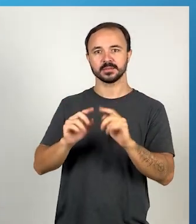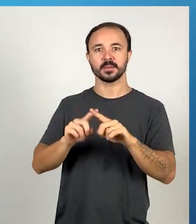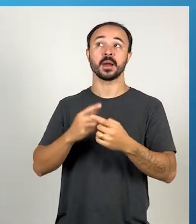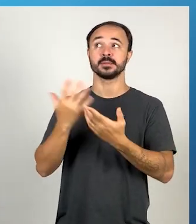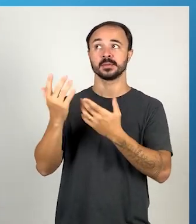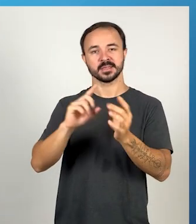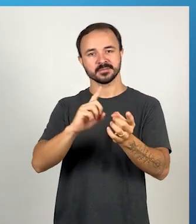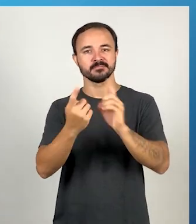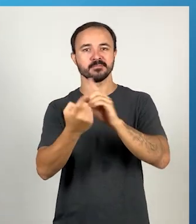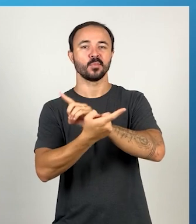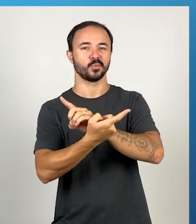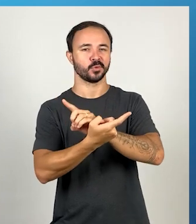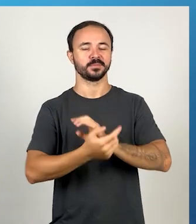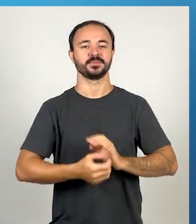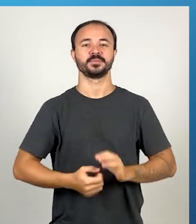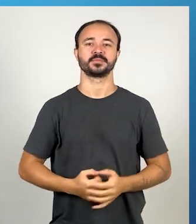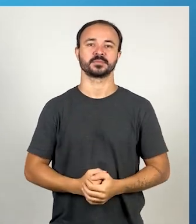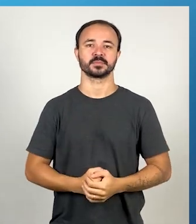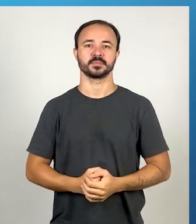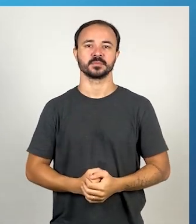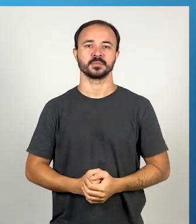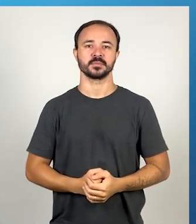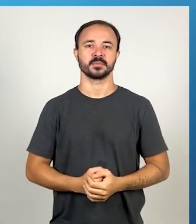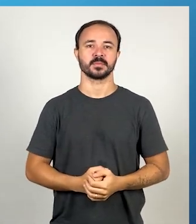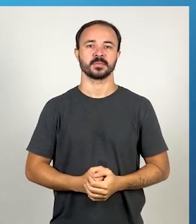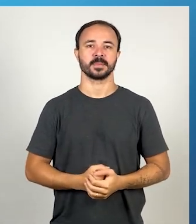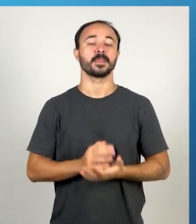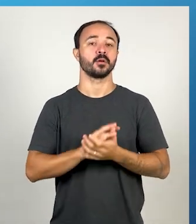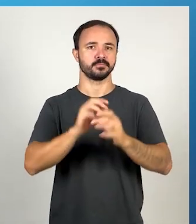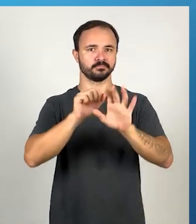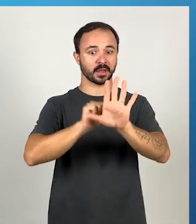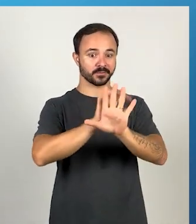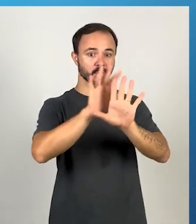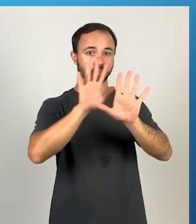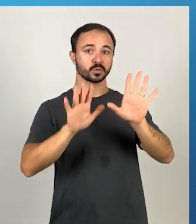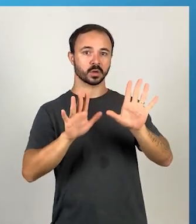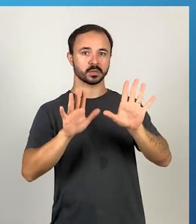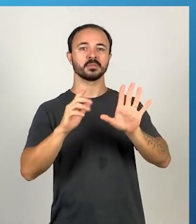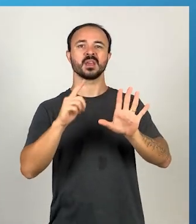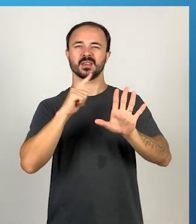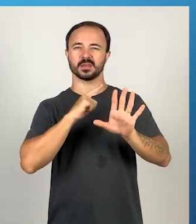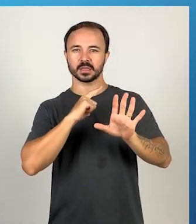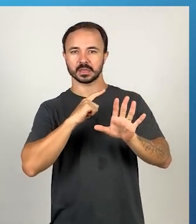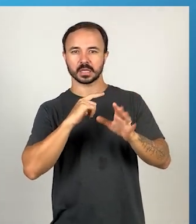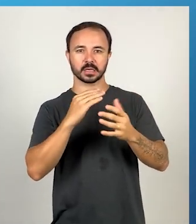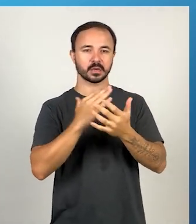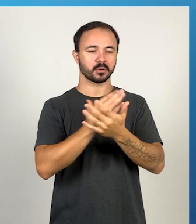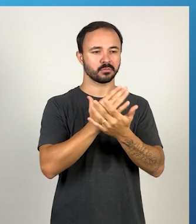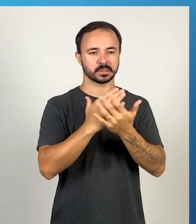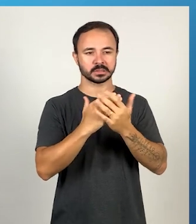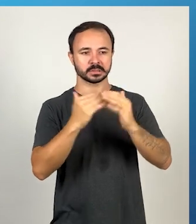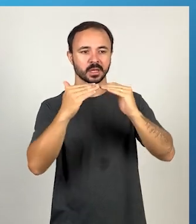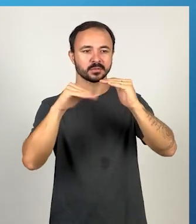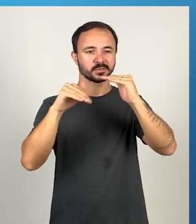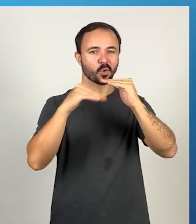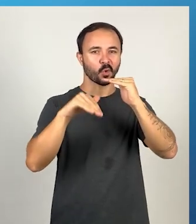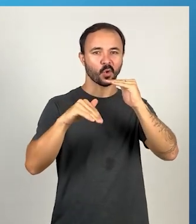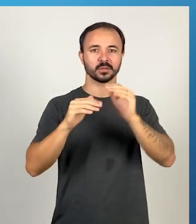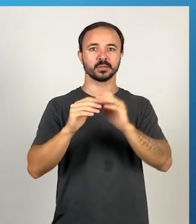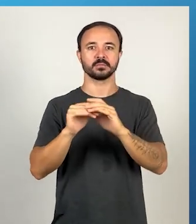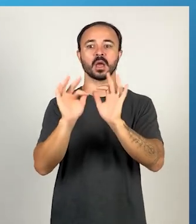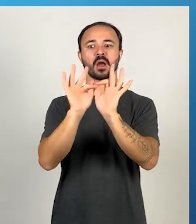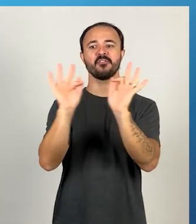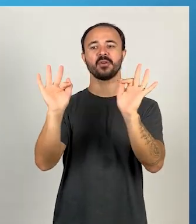felizes. A figura de linguagem em que há uma quebra sintática entre o início e o final da